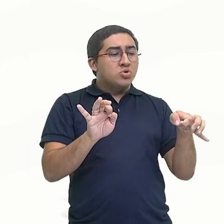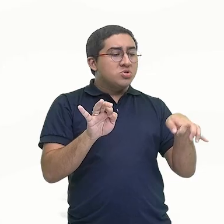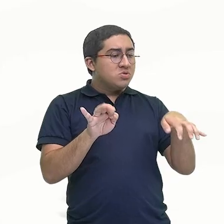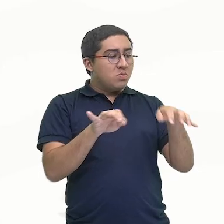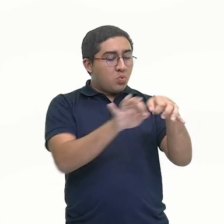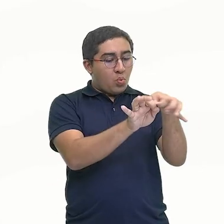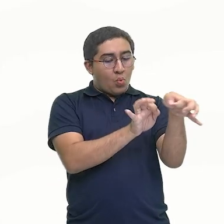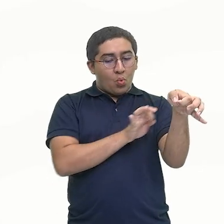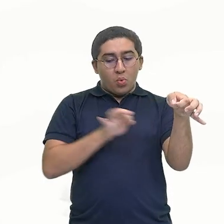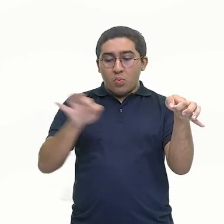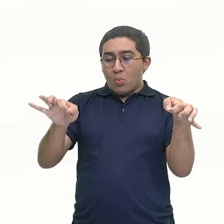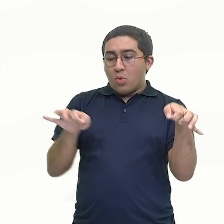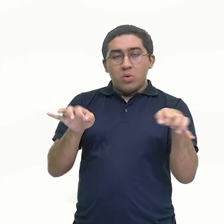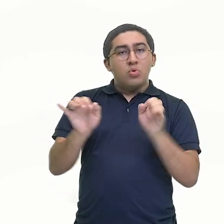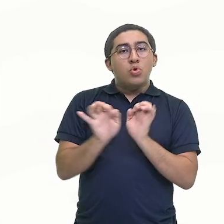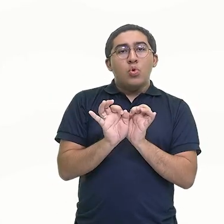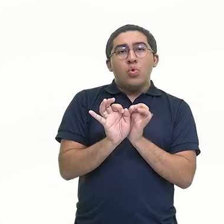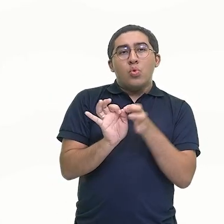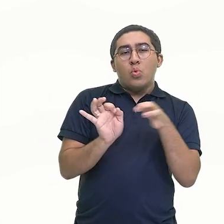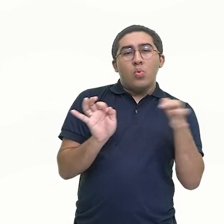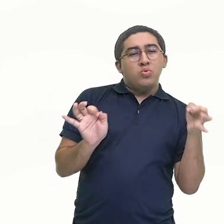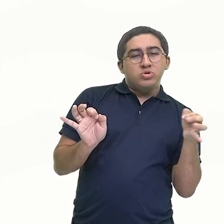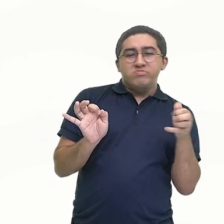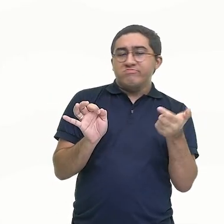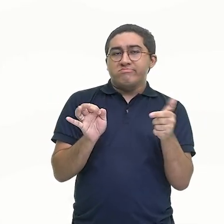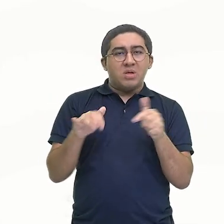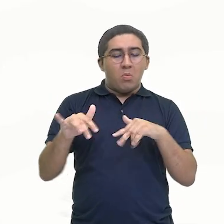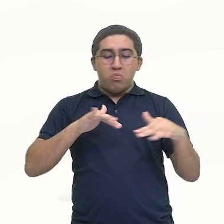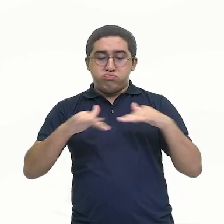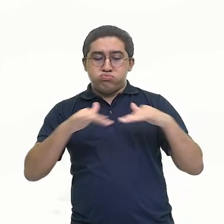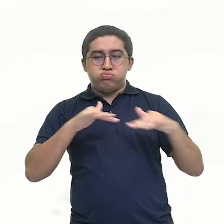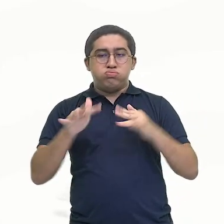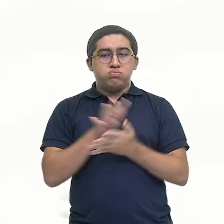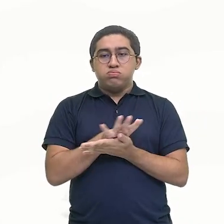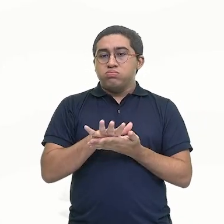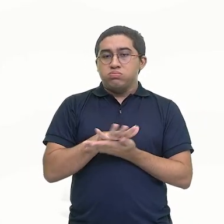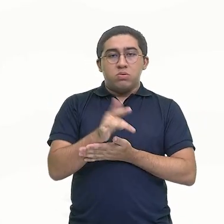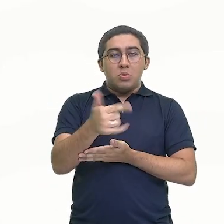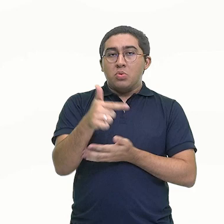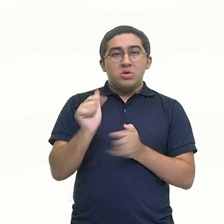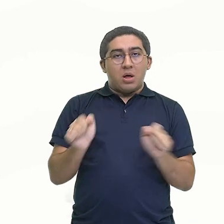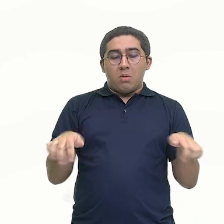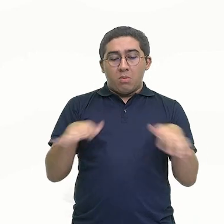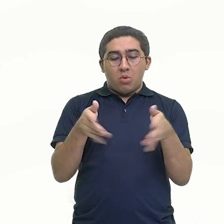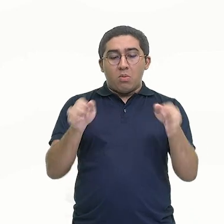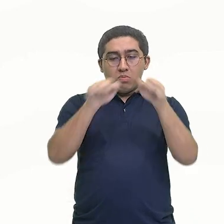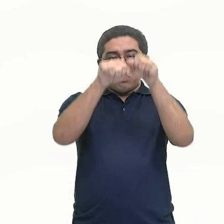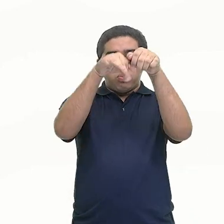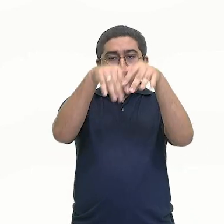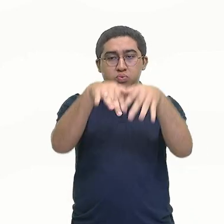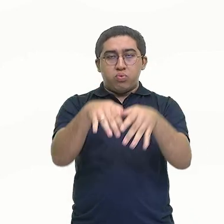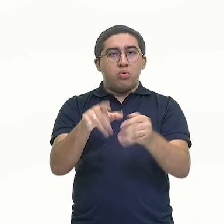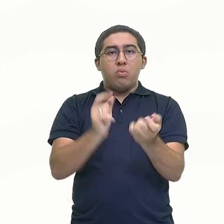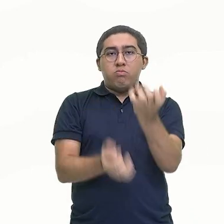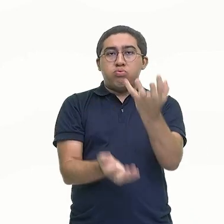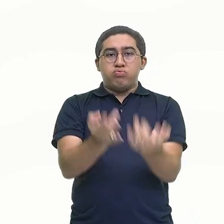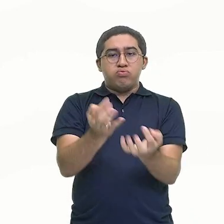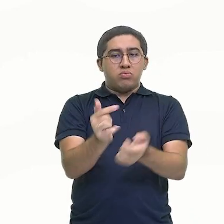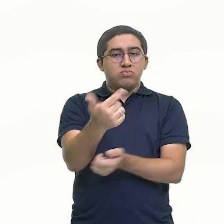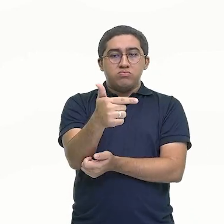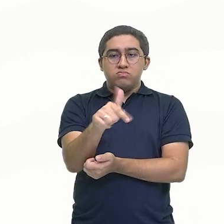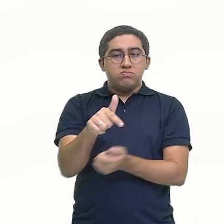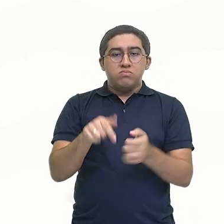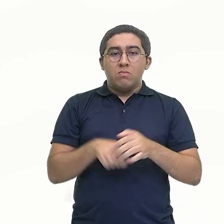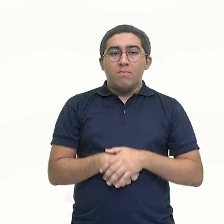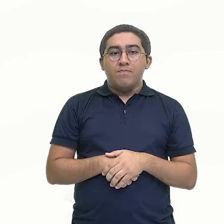muito longe de outra placa tectônica. Então a gente não vai ter vulcanismo também aqui no nosso país, a gente não vai ter a